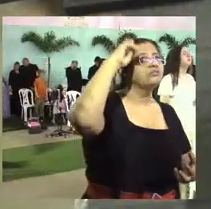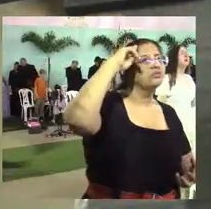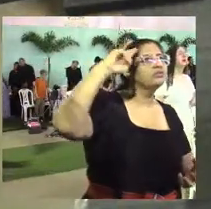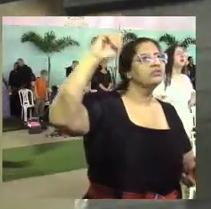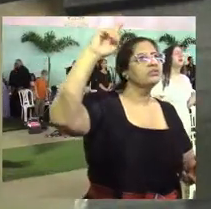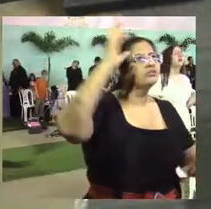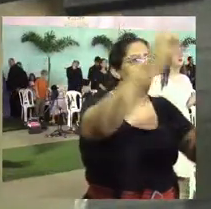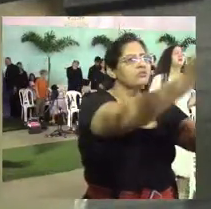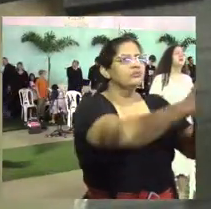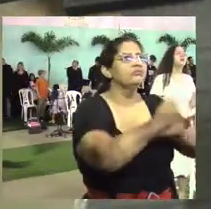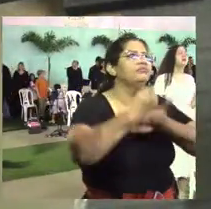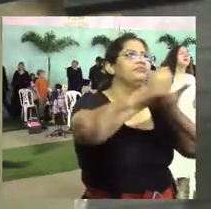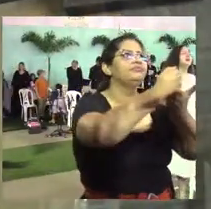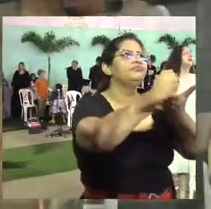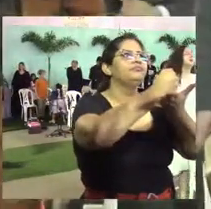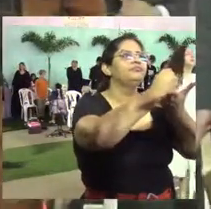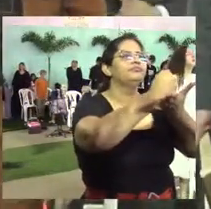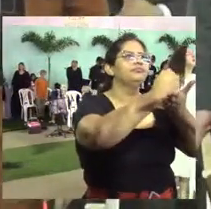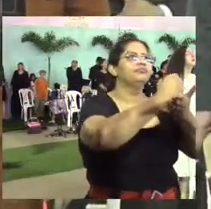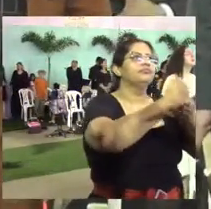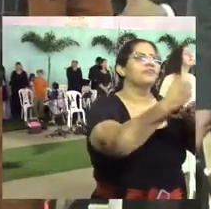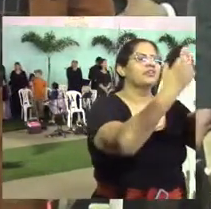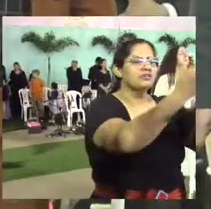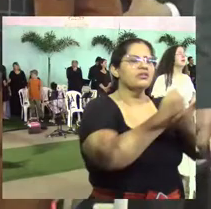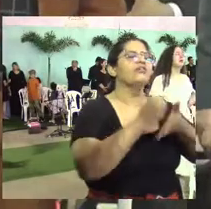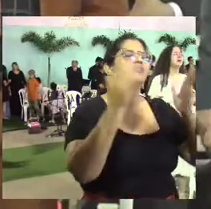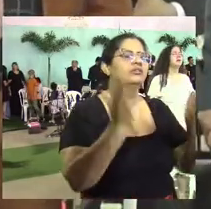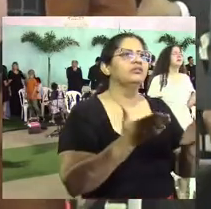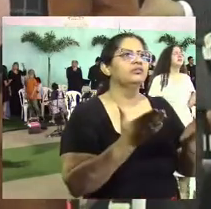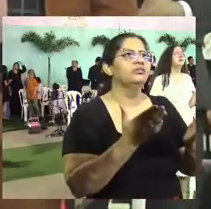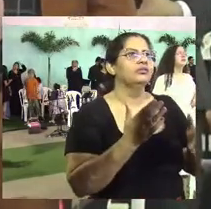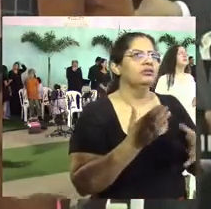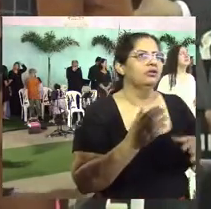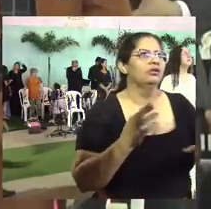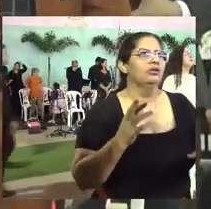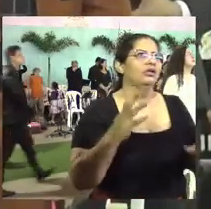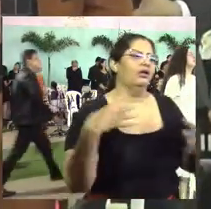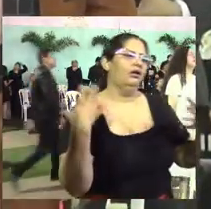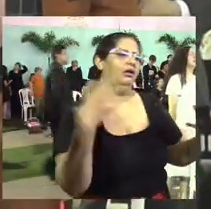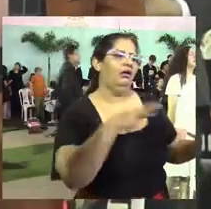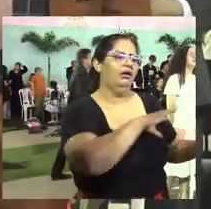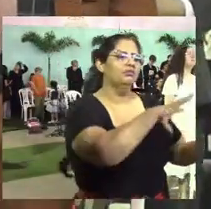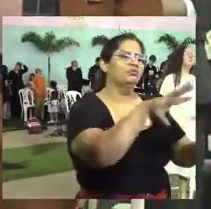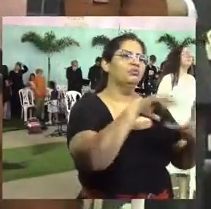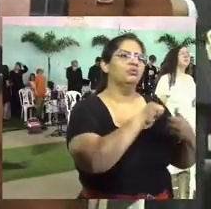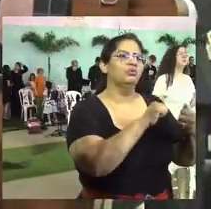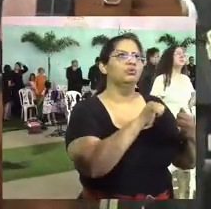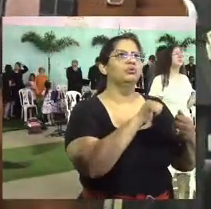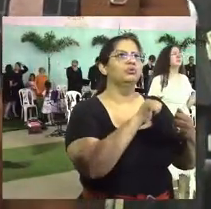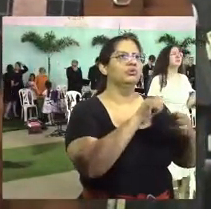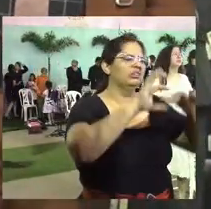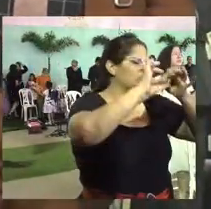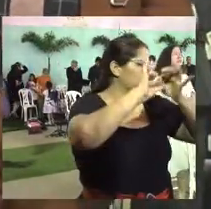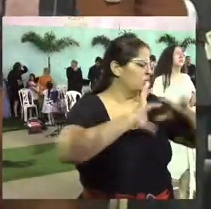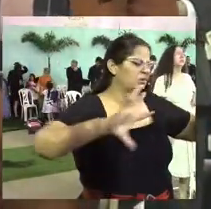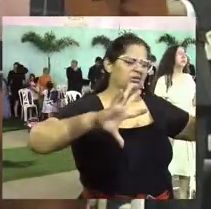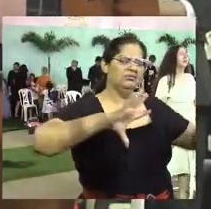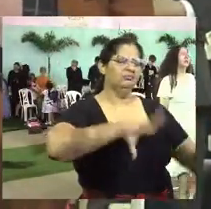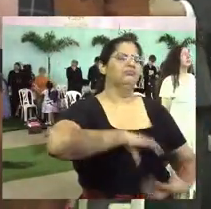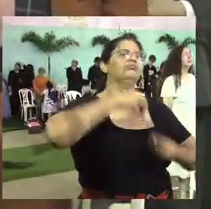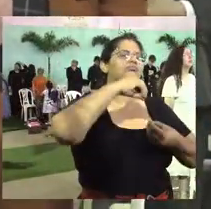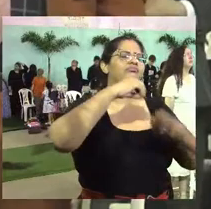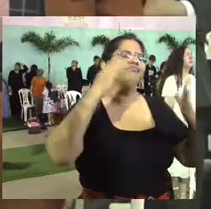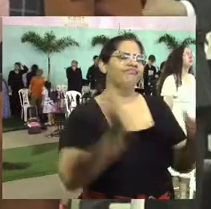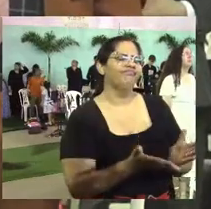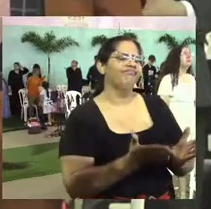pai vai salvando estas almas agora as outras que estão se aproximando Vai salvando vai libertando almas agora